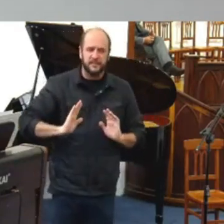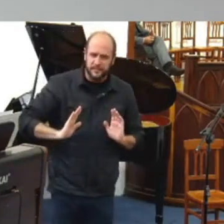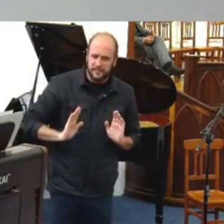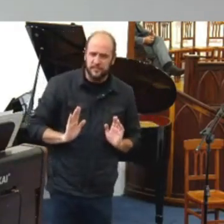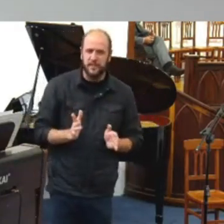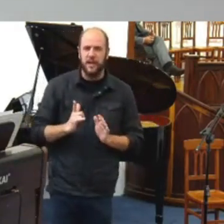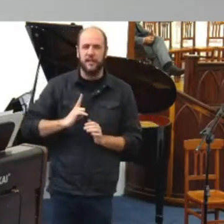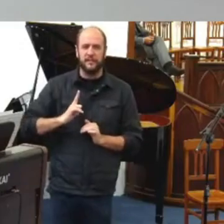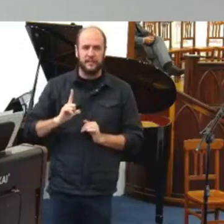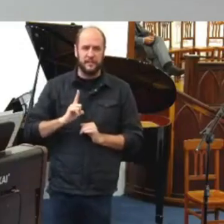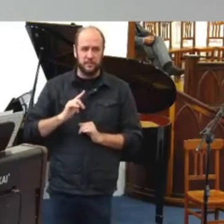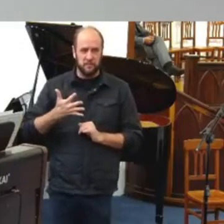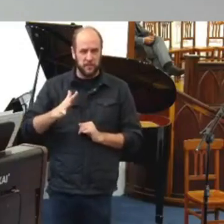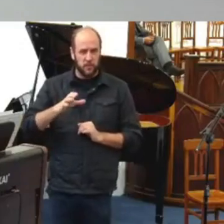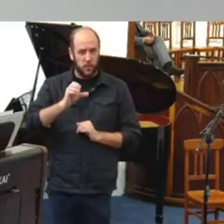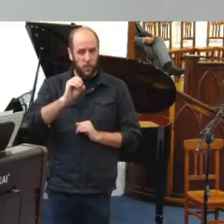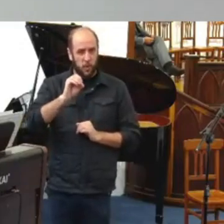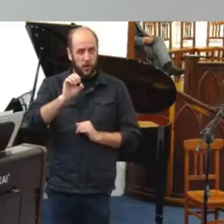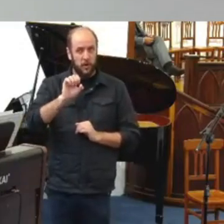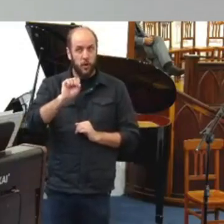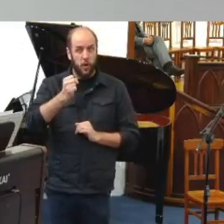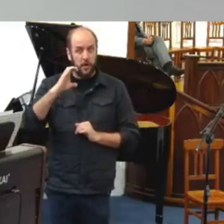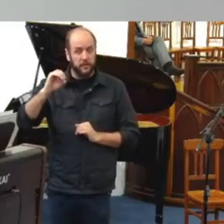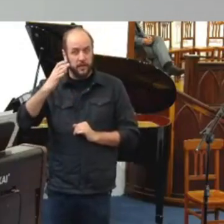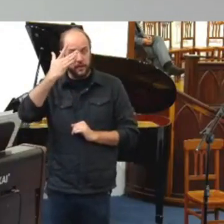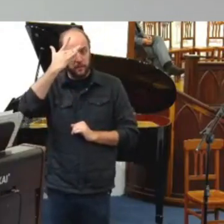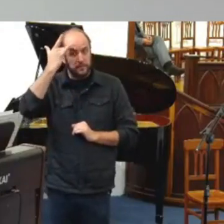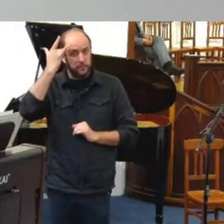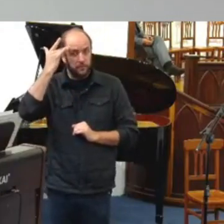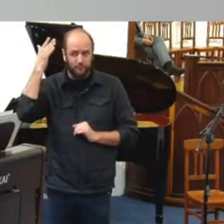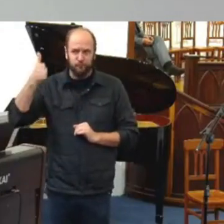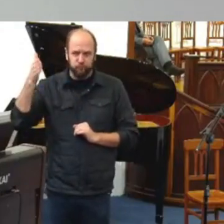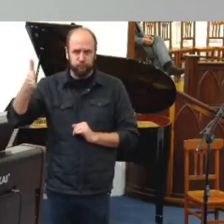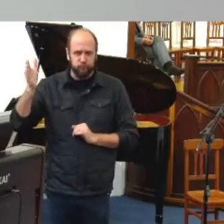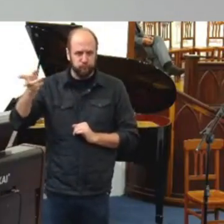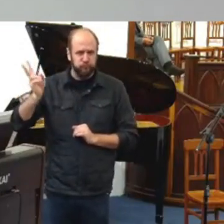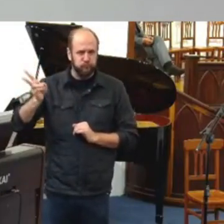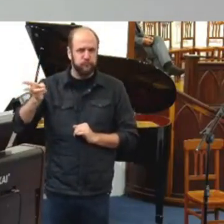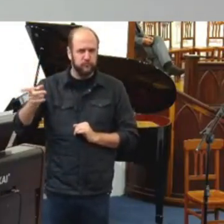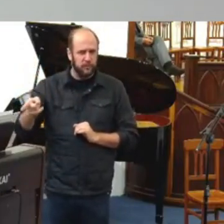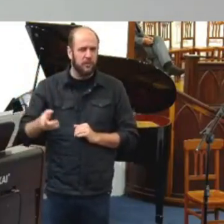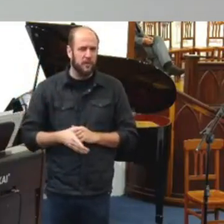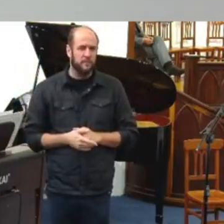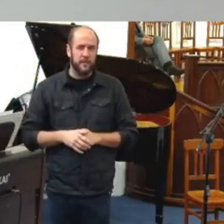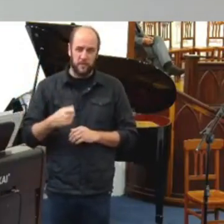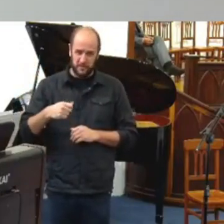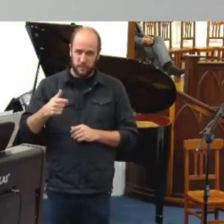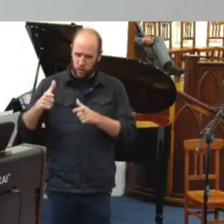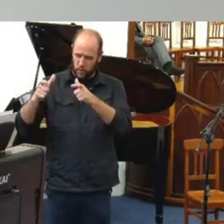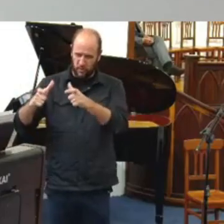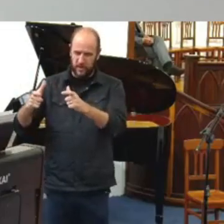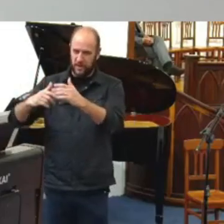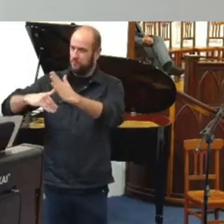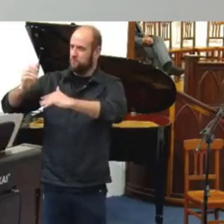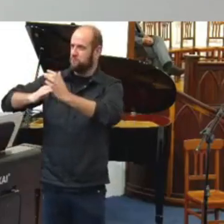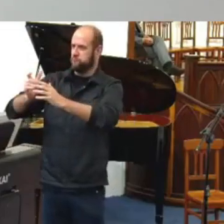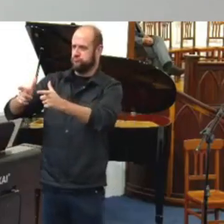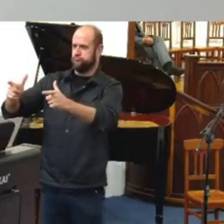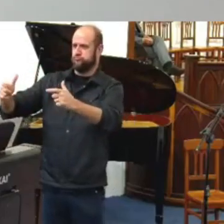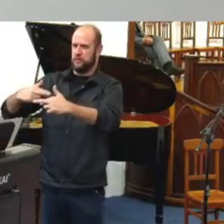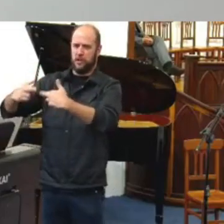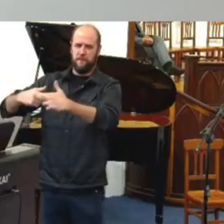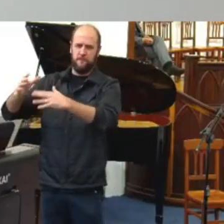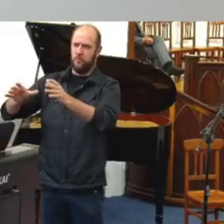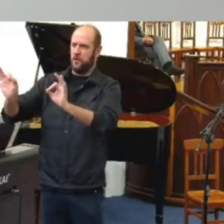uma frequência de 80 pessoas em culto, chegando já à casa de 90, tivemos que estender o espaço. Agora a nossa oração,